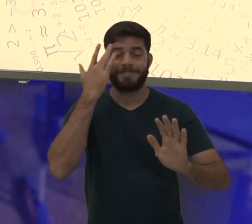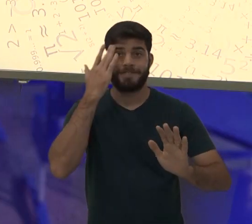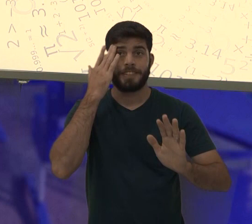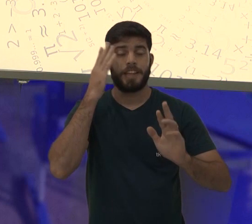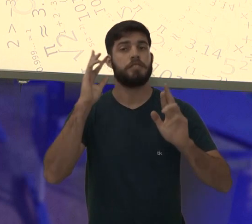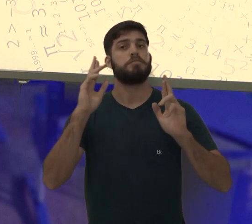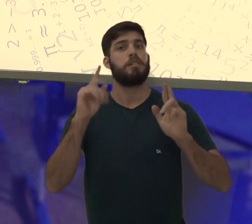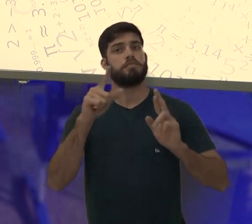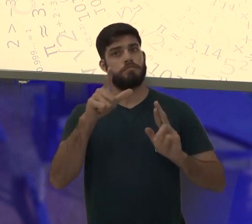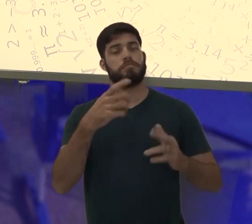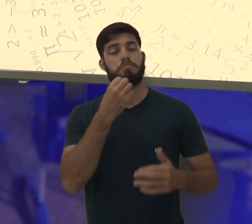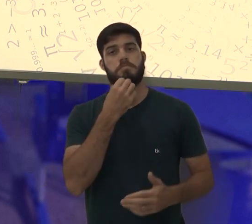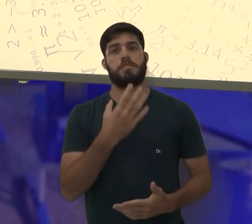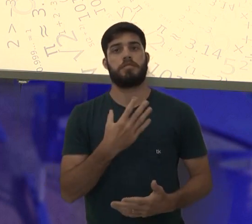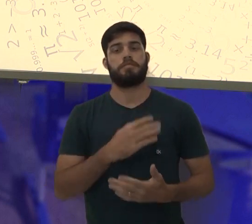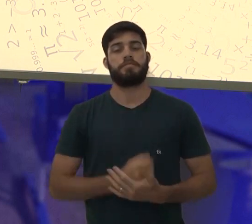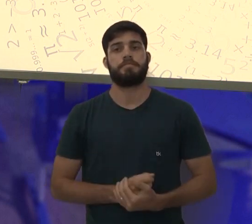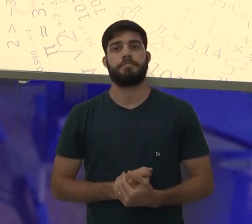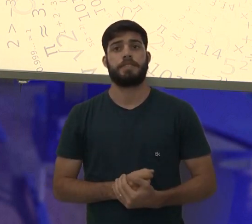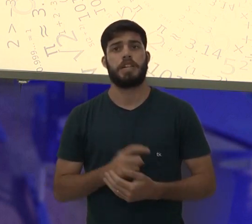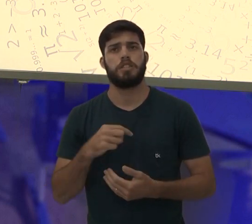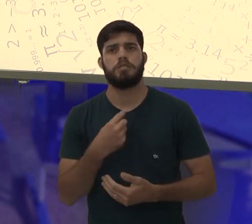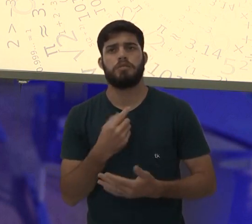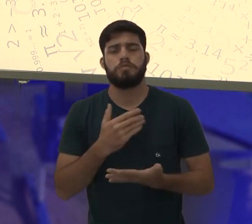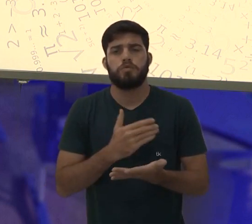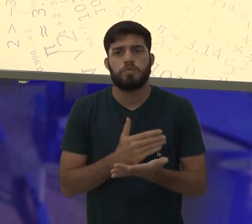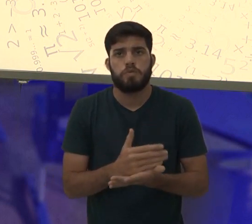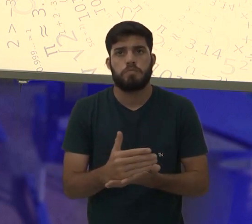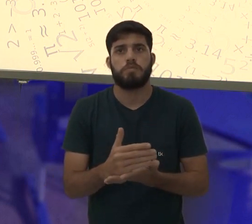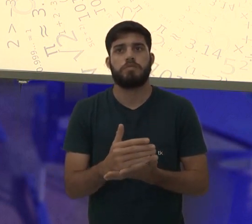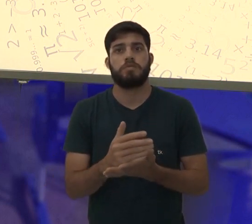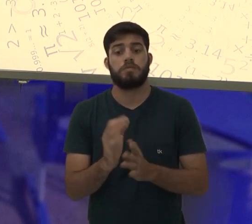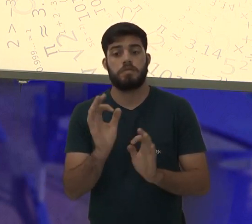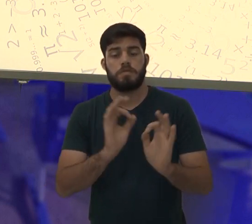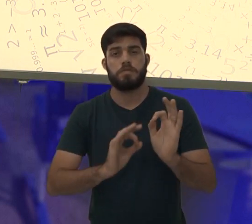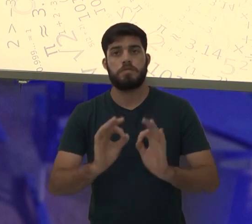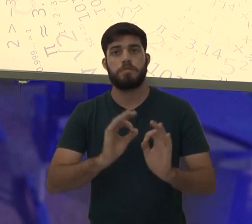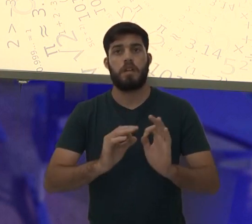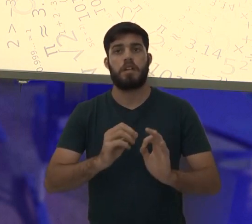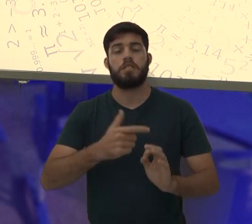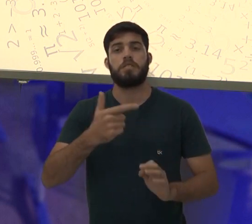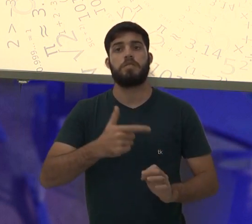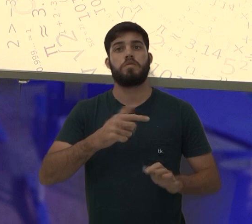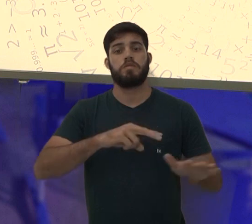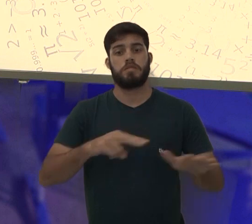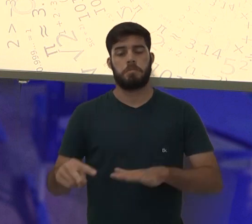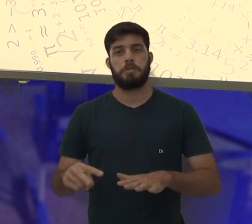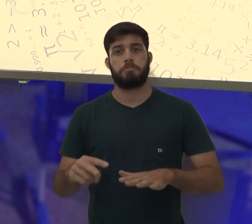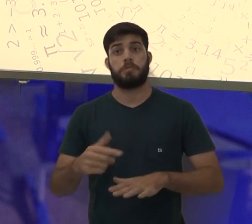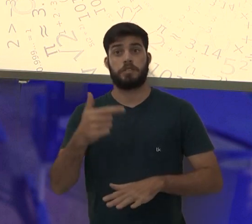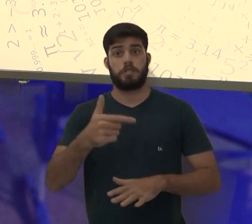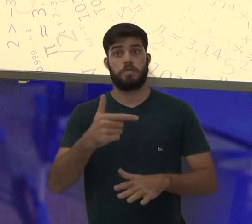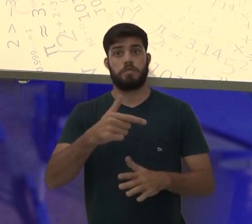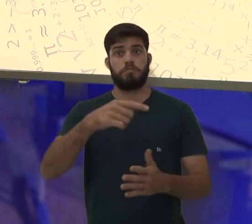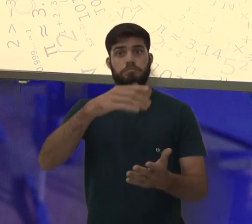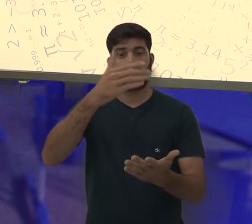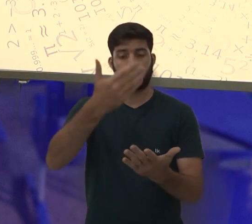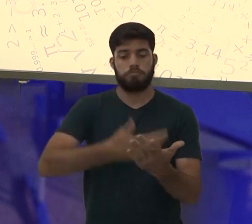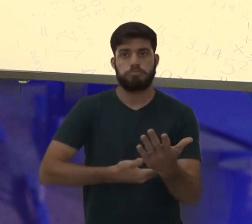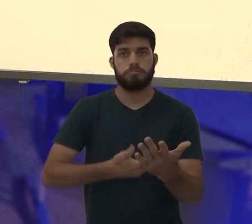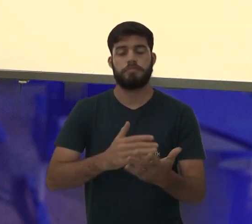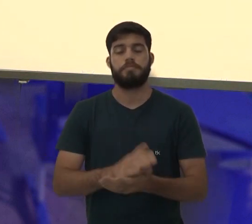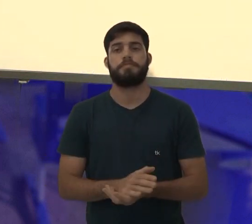pessoal, espero que estejam todos bem, né? Nós vamos começar agora a correção da segunda semana da segunda apostila, não é? E